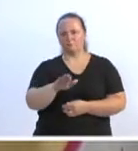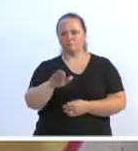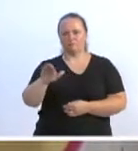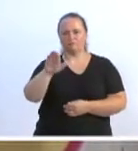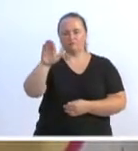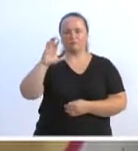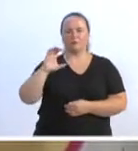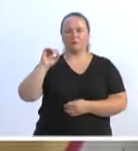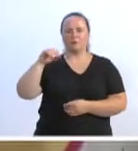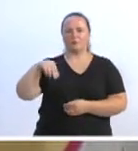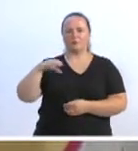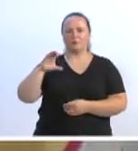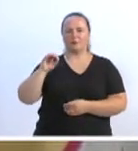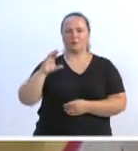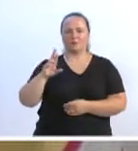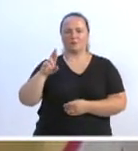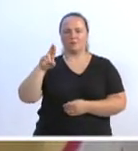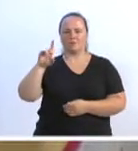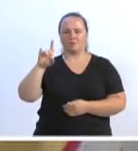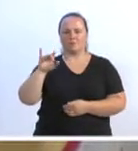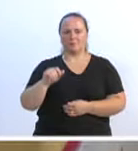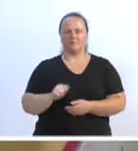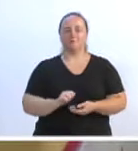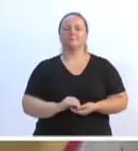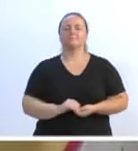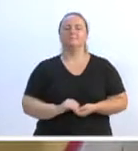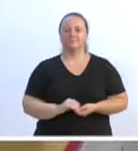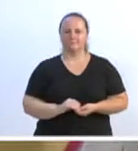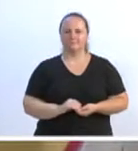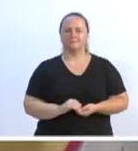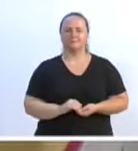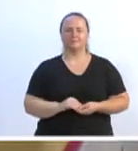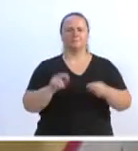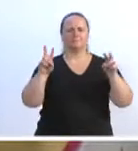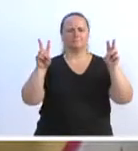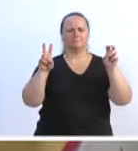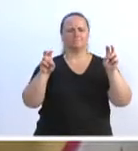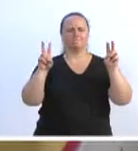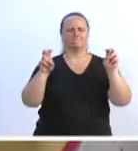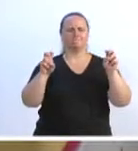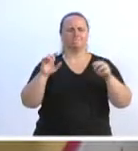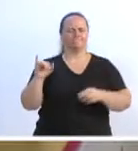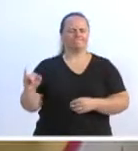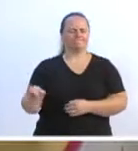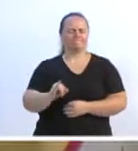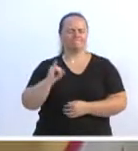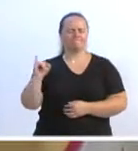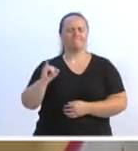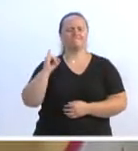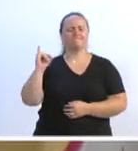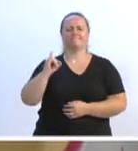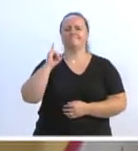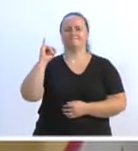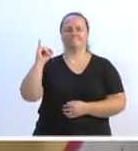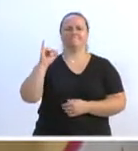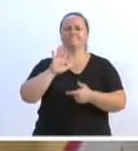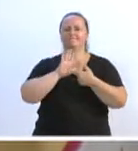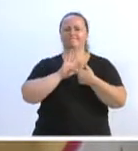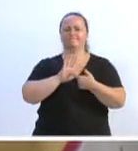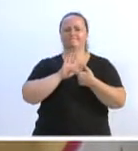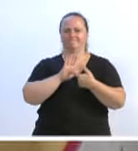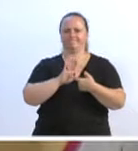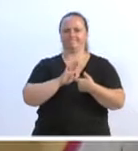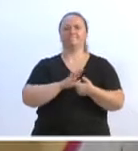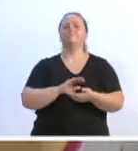eu trago aqui pra tribuna hoje um assunto de extrema relevância para a cidade de blumenau um assunto que foi